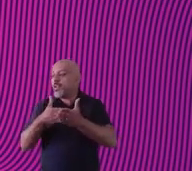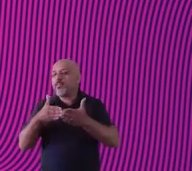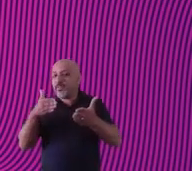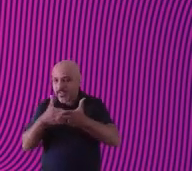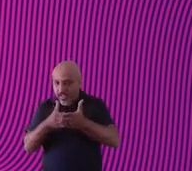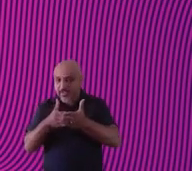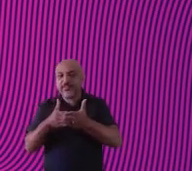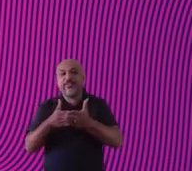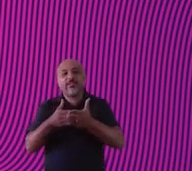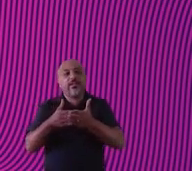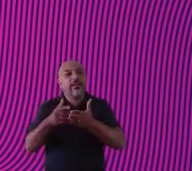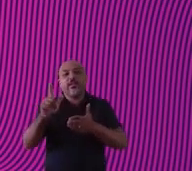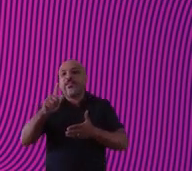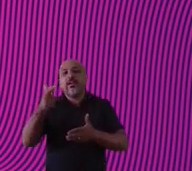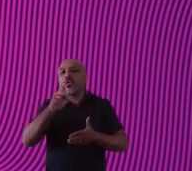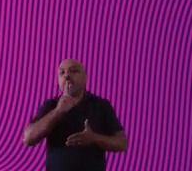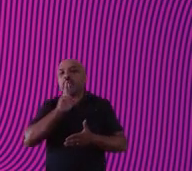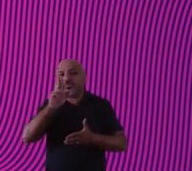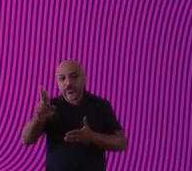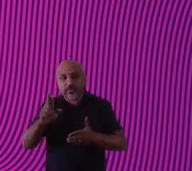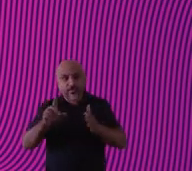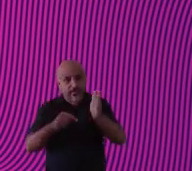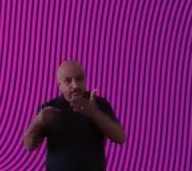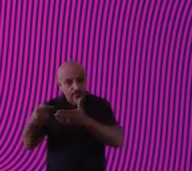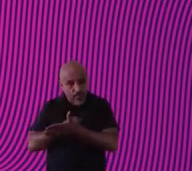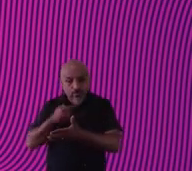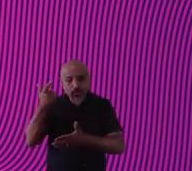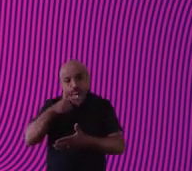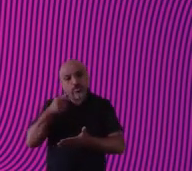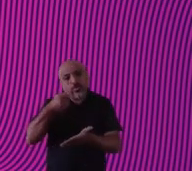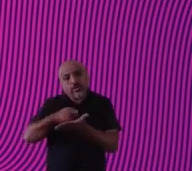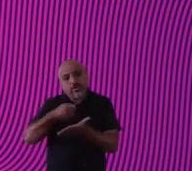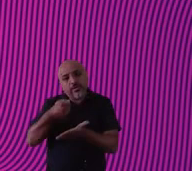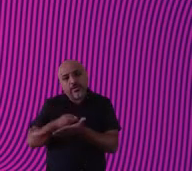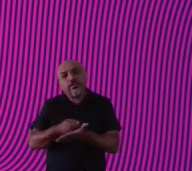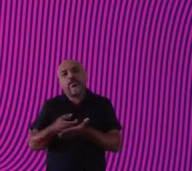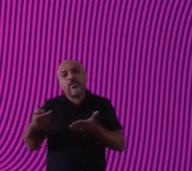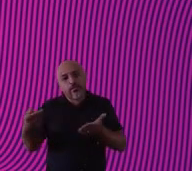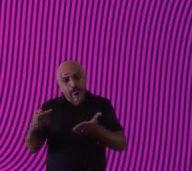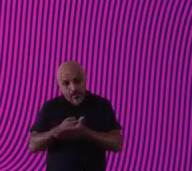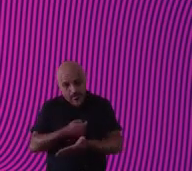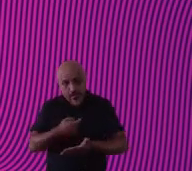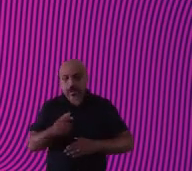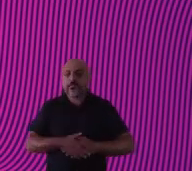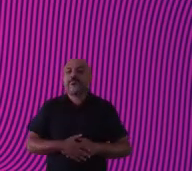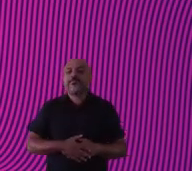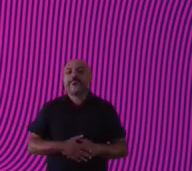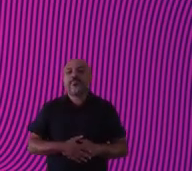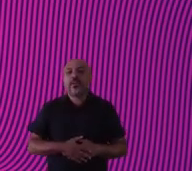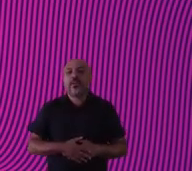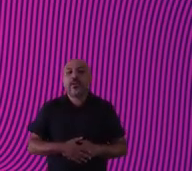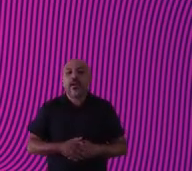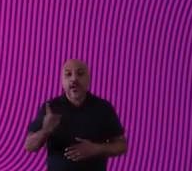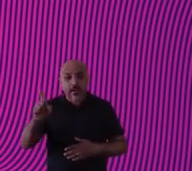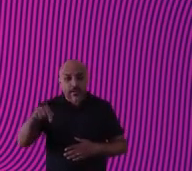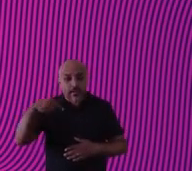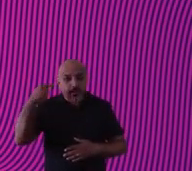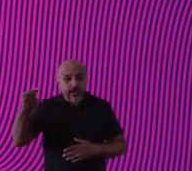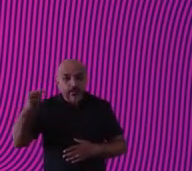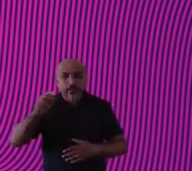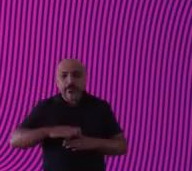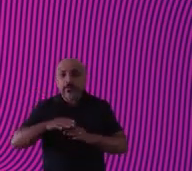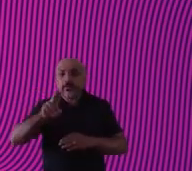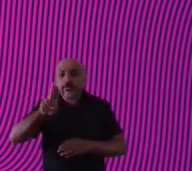eles mesmo nem responde essa pergunta mas quando insistentemente perguntados né daí eles migraram para eu dar a gente